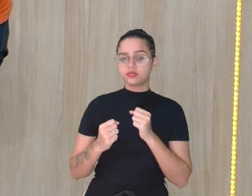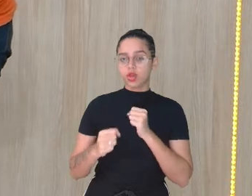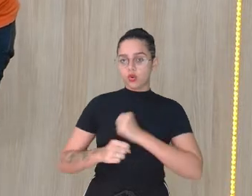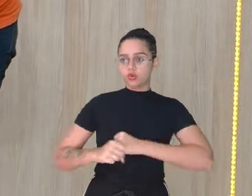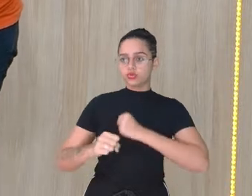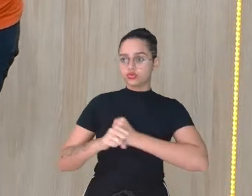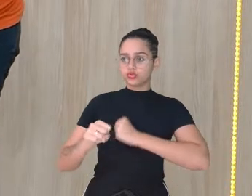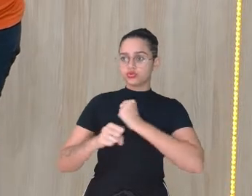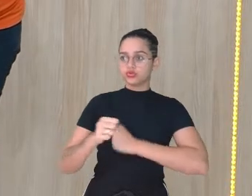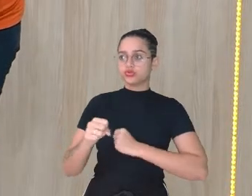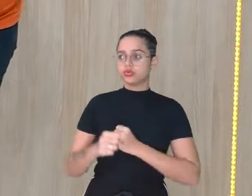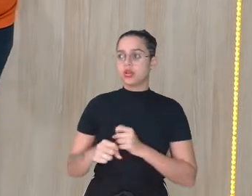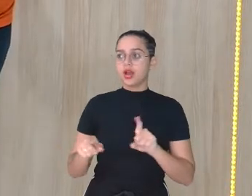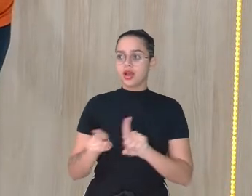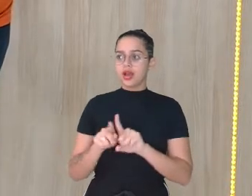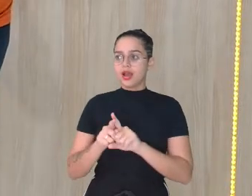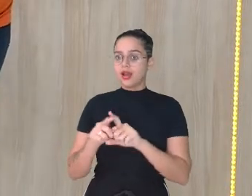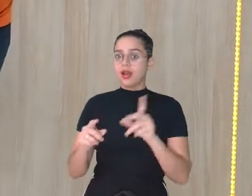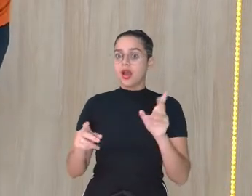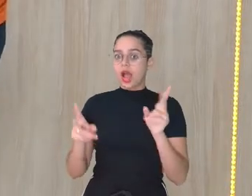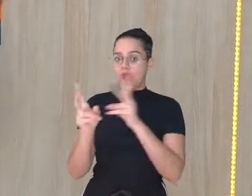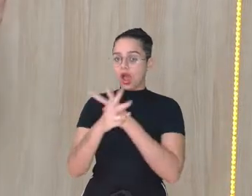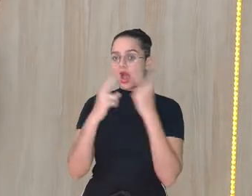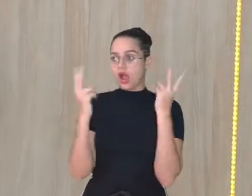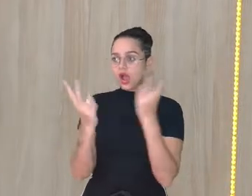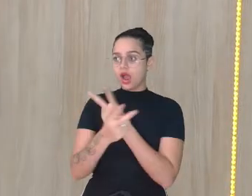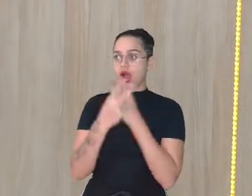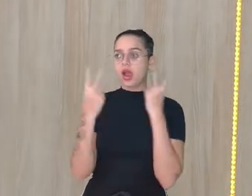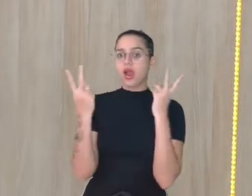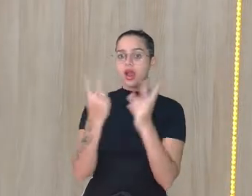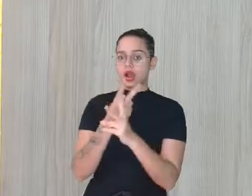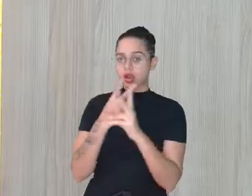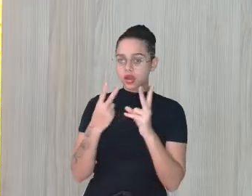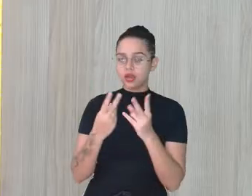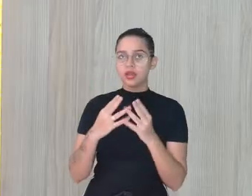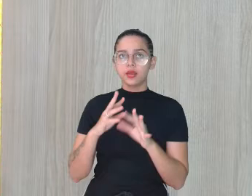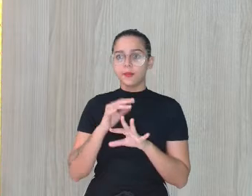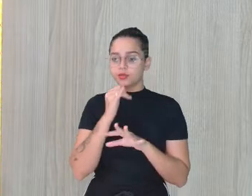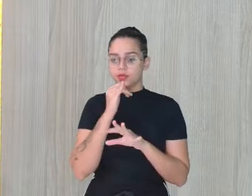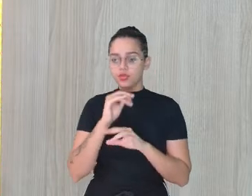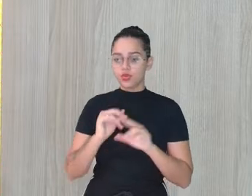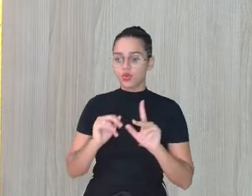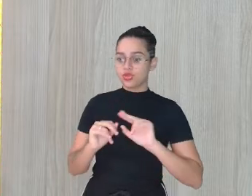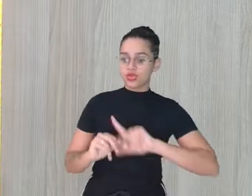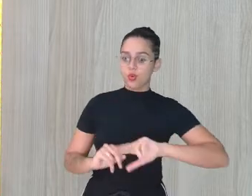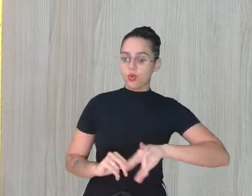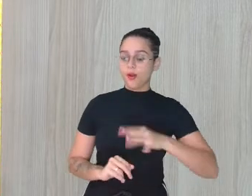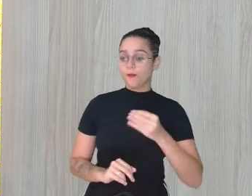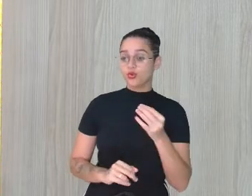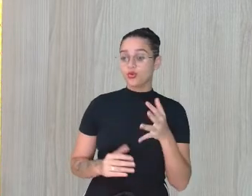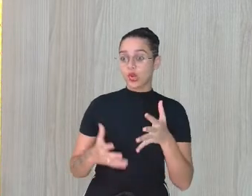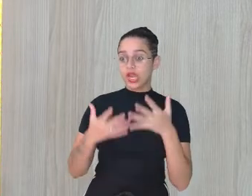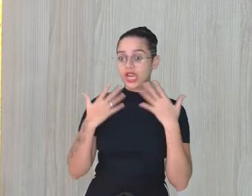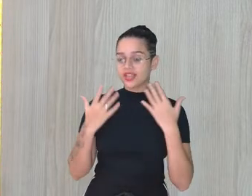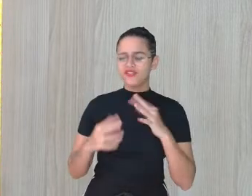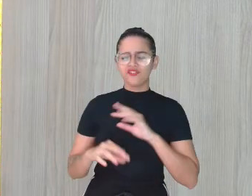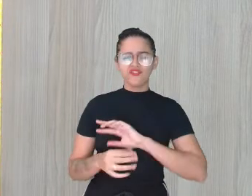tudo circulação de ar, circulação, né? Se vai ser confortável, se não vai ser muito quente, né? Isso. São várias coisas técnicas